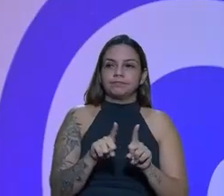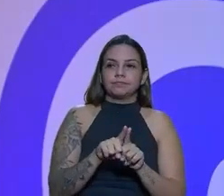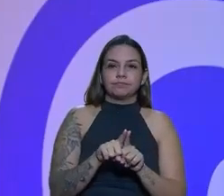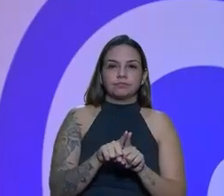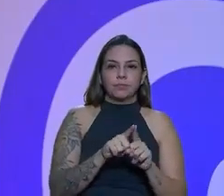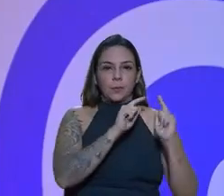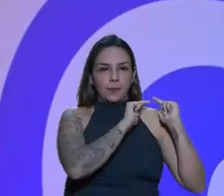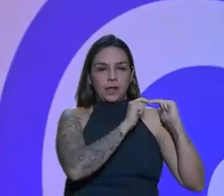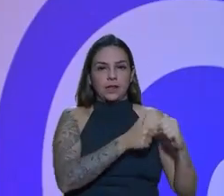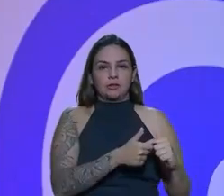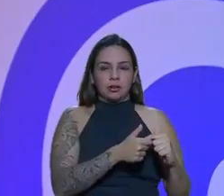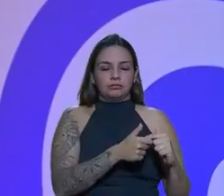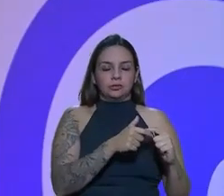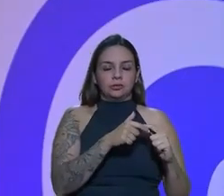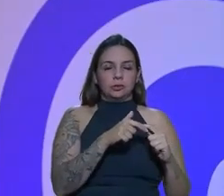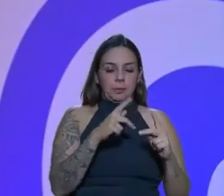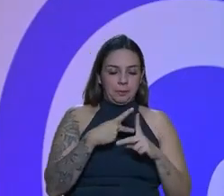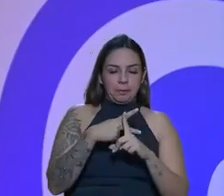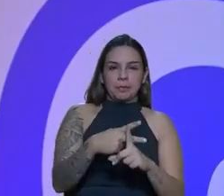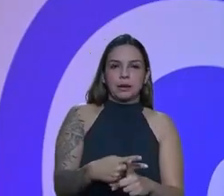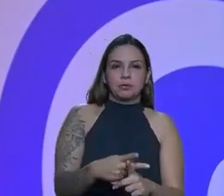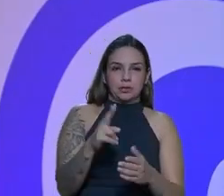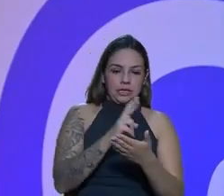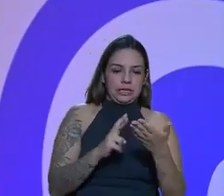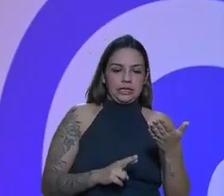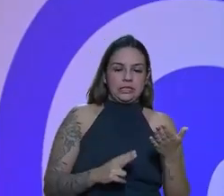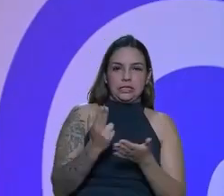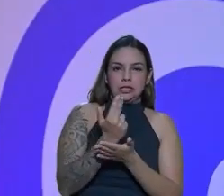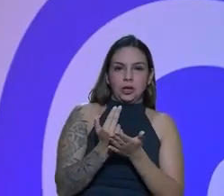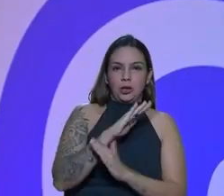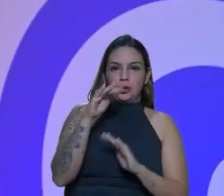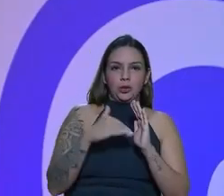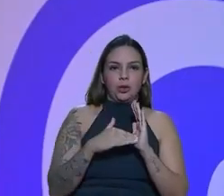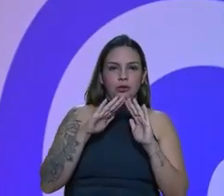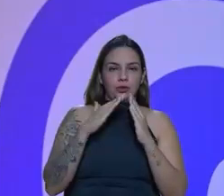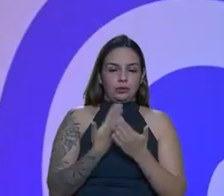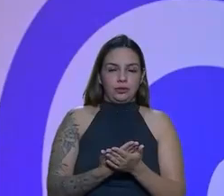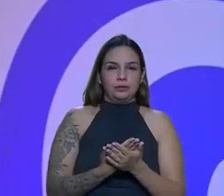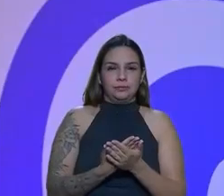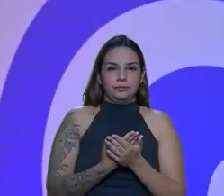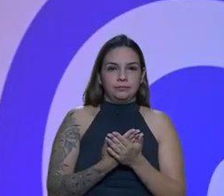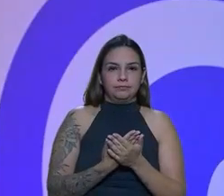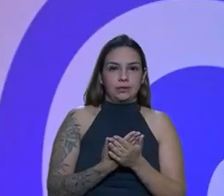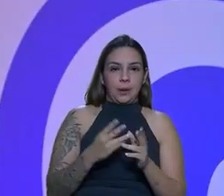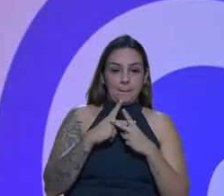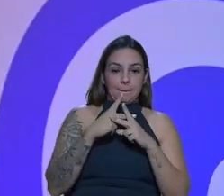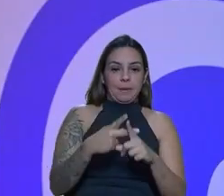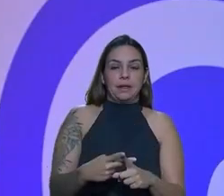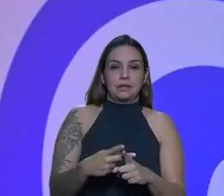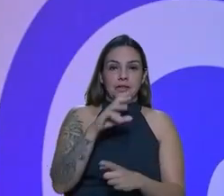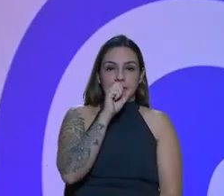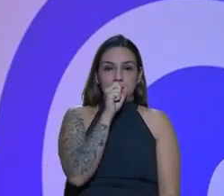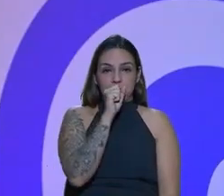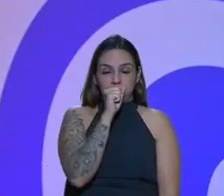o tradicional prêmio de redação e de desenho, que envolve toda a comunidade escolar de Araxá. A premiação acontece